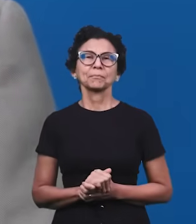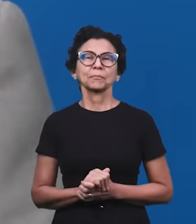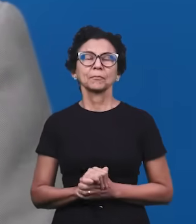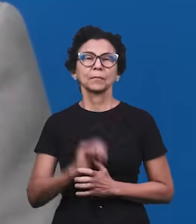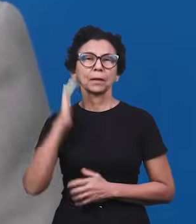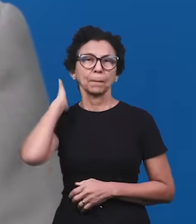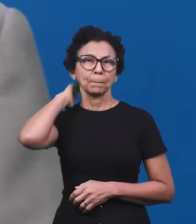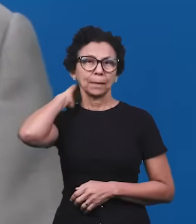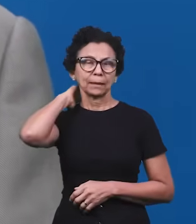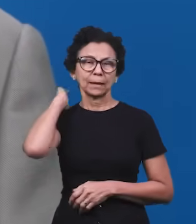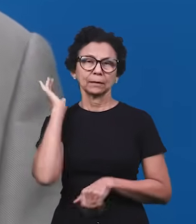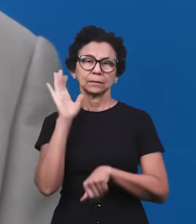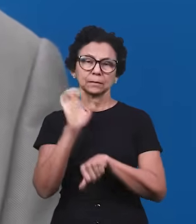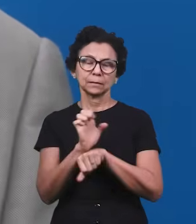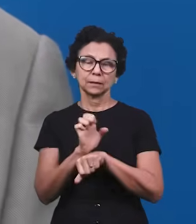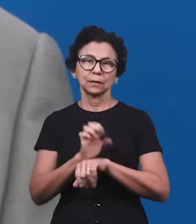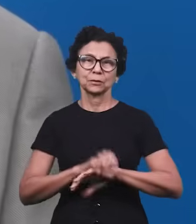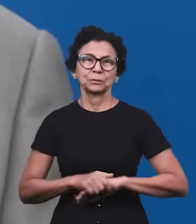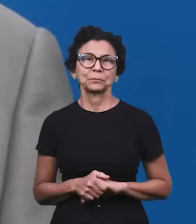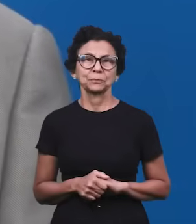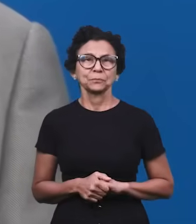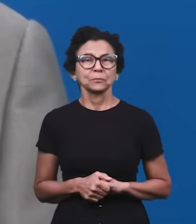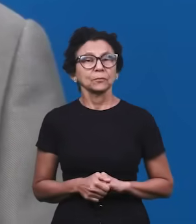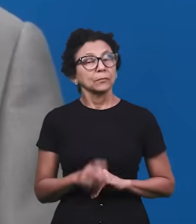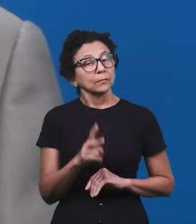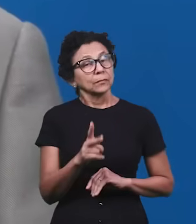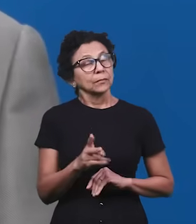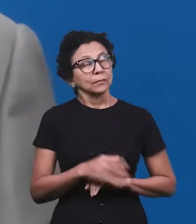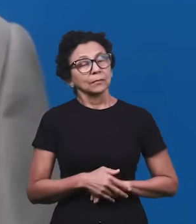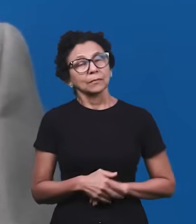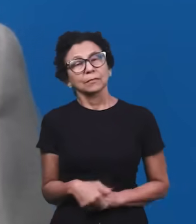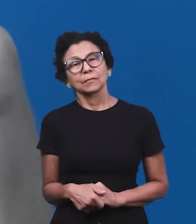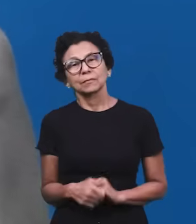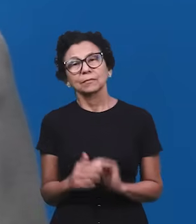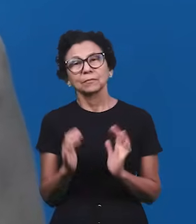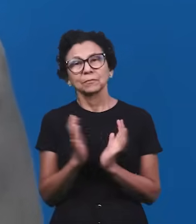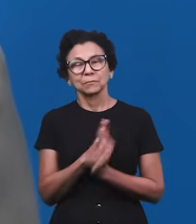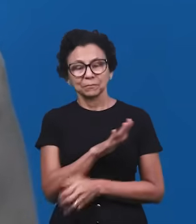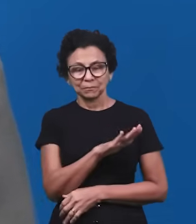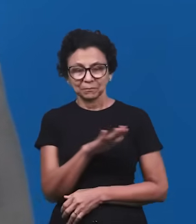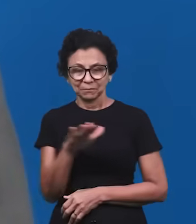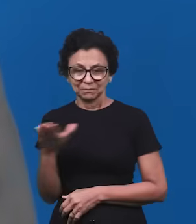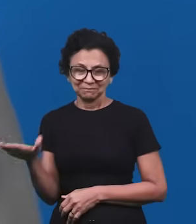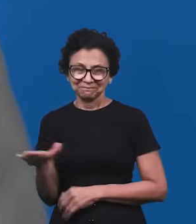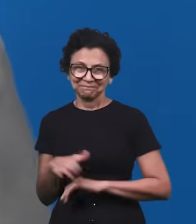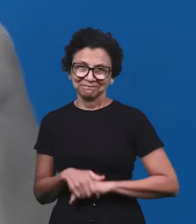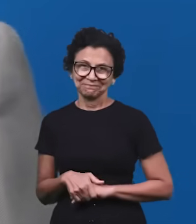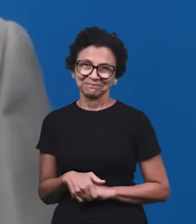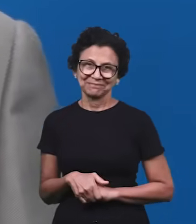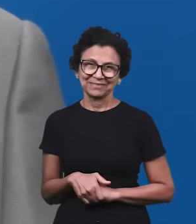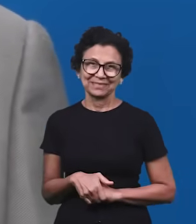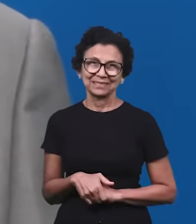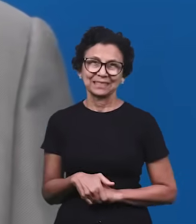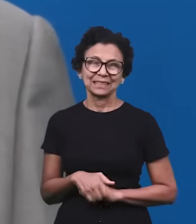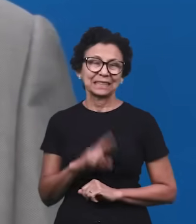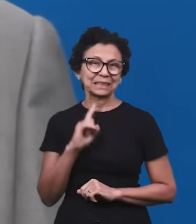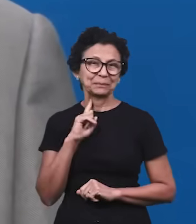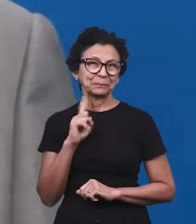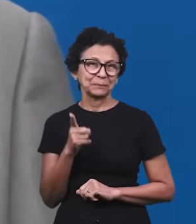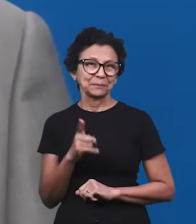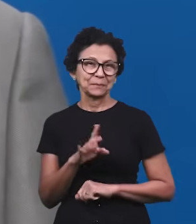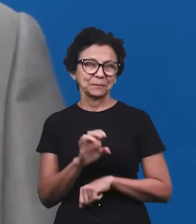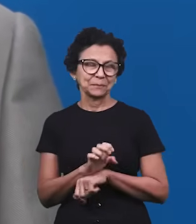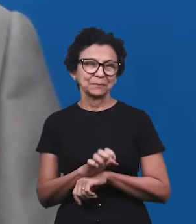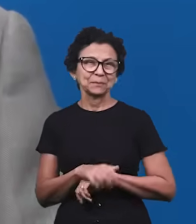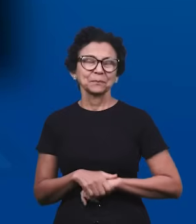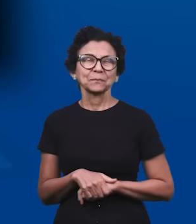estado do Pará, e também vai trazer a resposta na sequência a classe de intermediários da cidade de Juiz de Fora, estado de Minas